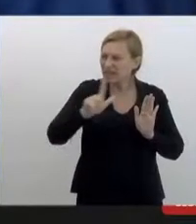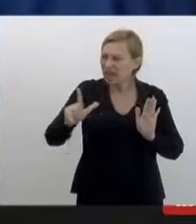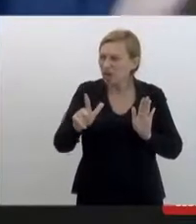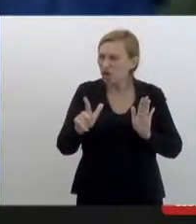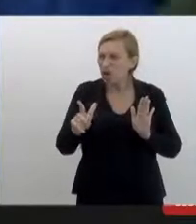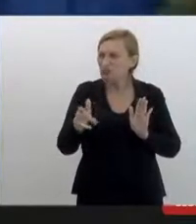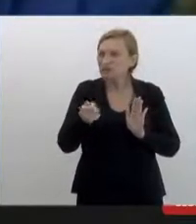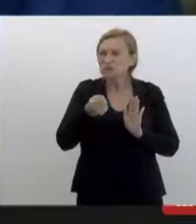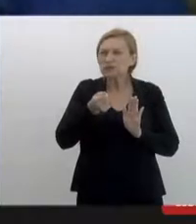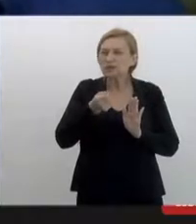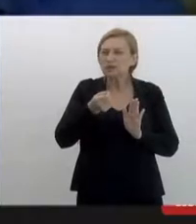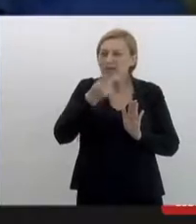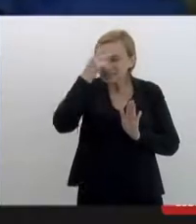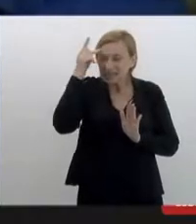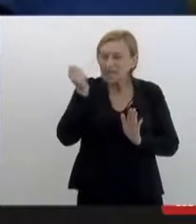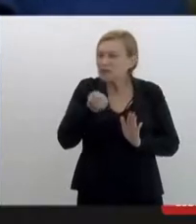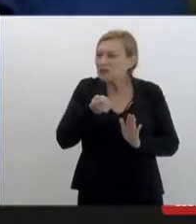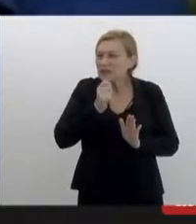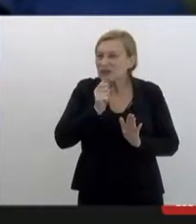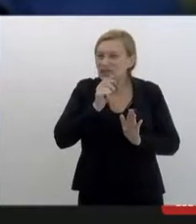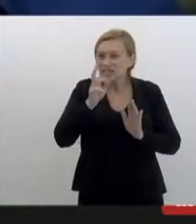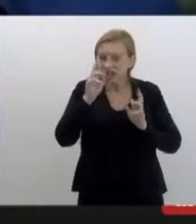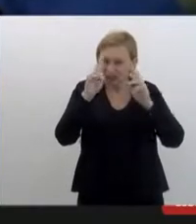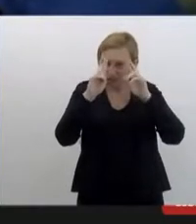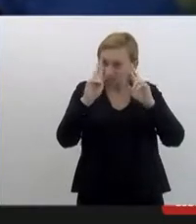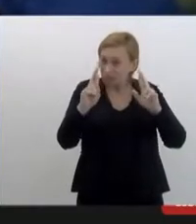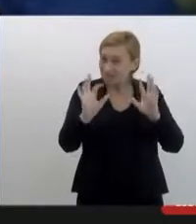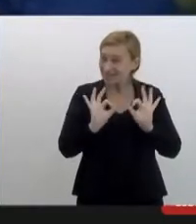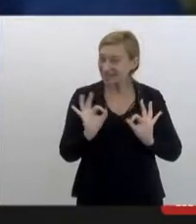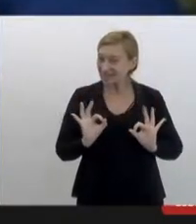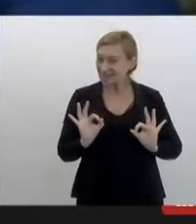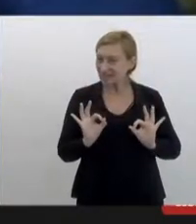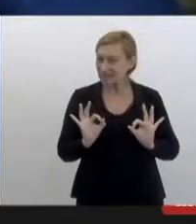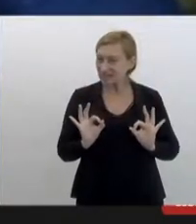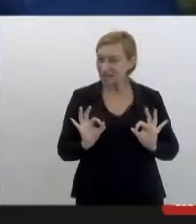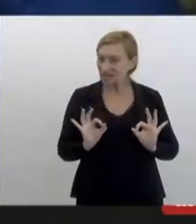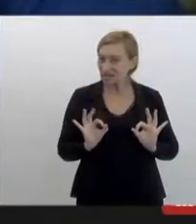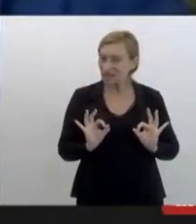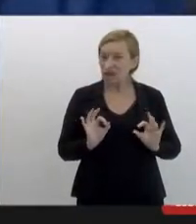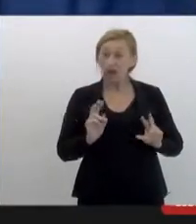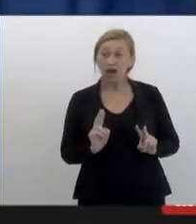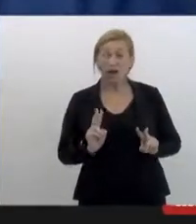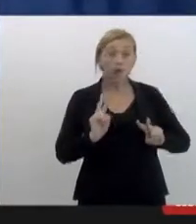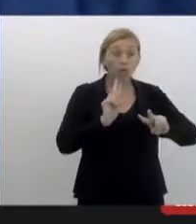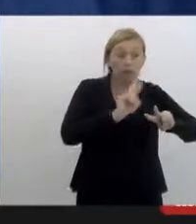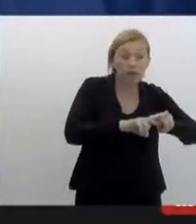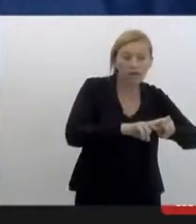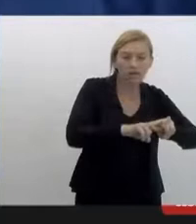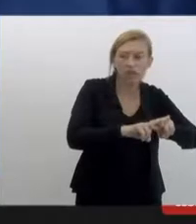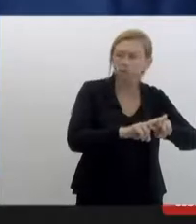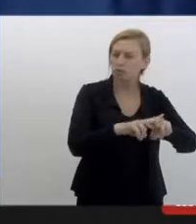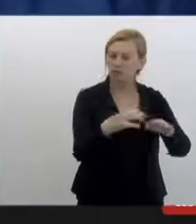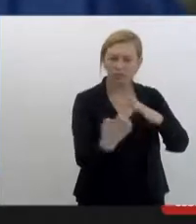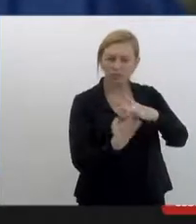O aviário da esquina, eu prendo até o dono do aviário. E a Petrobras, não acontece nada. Cadê a